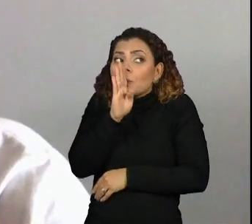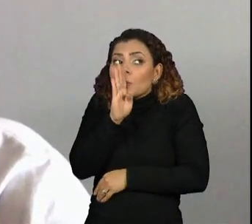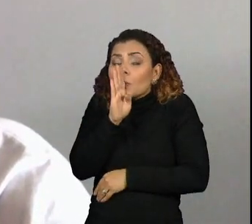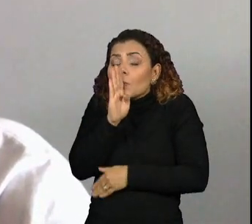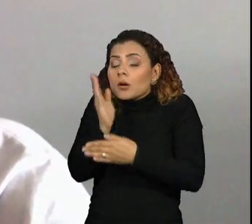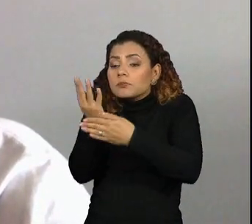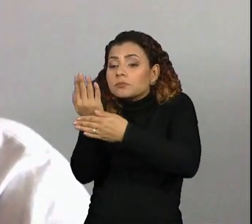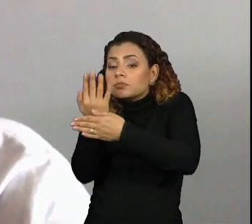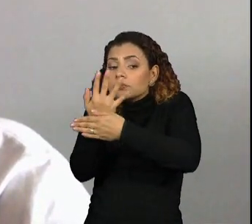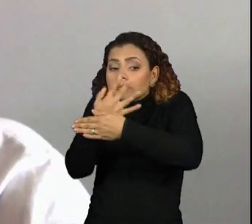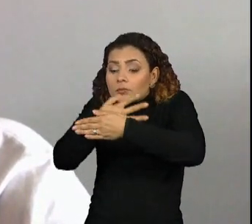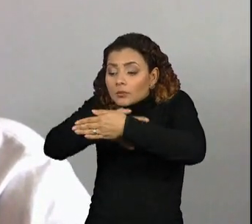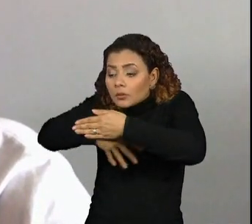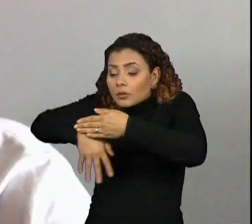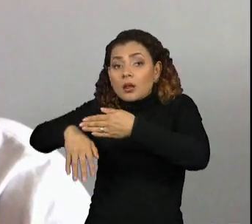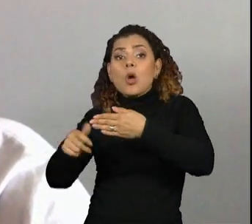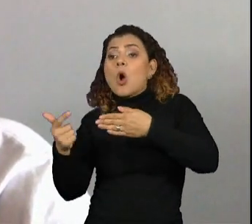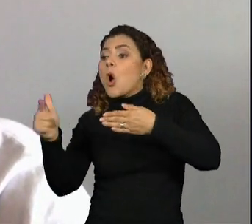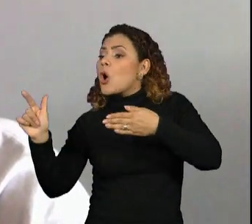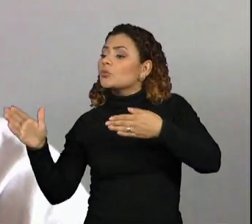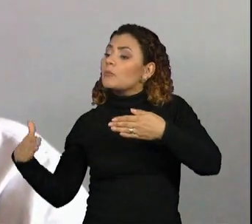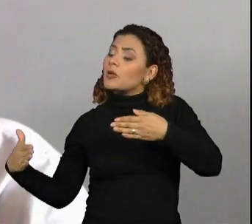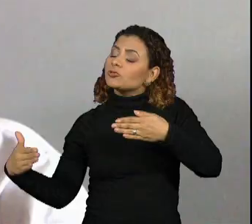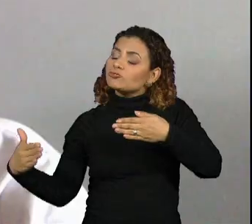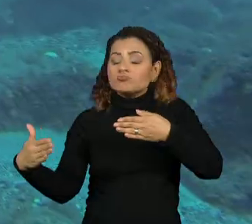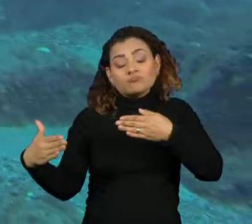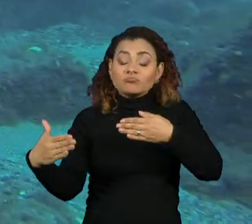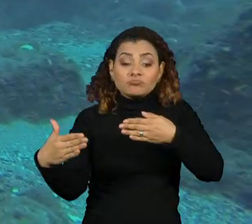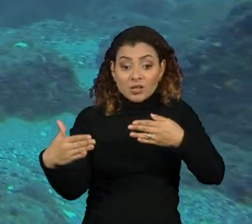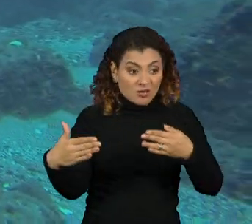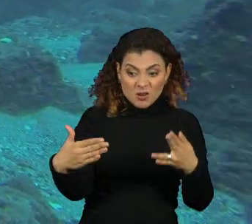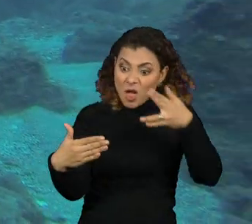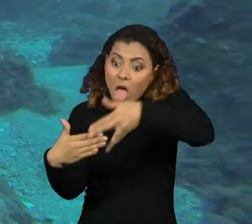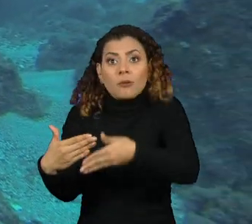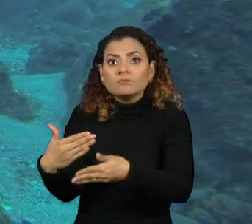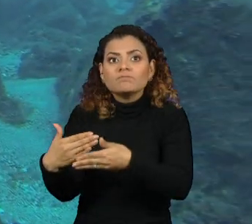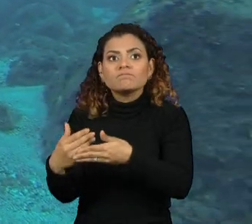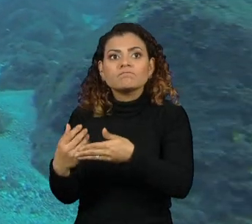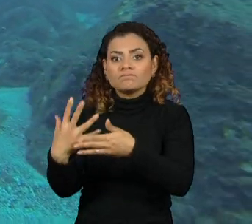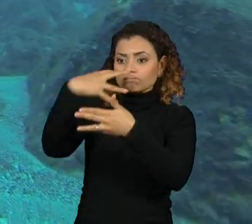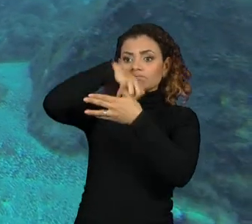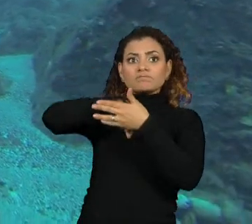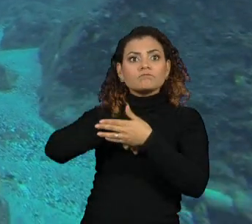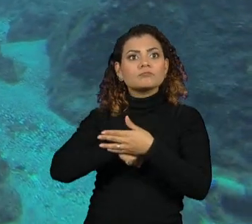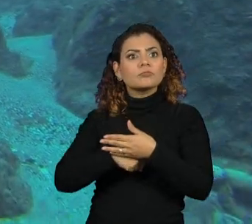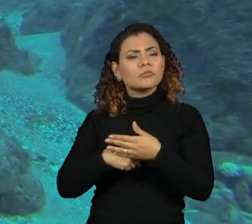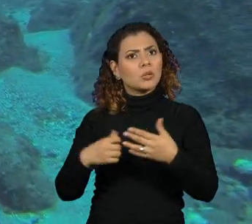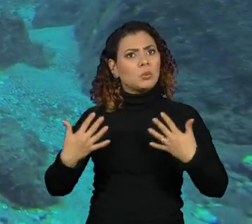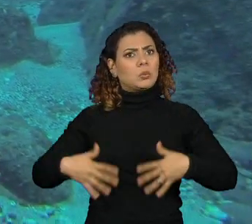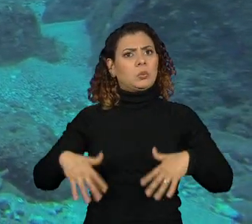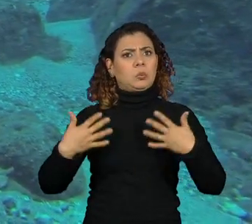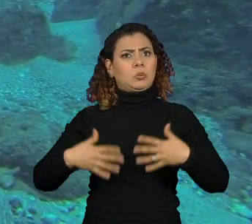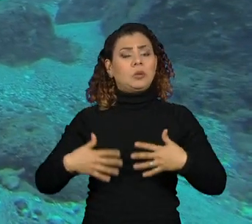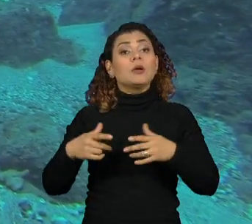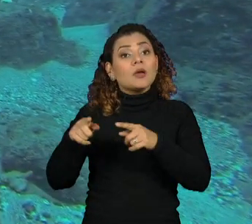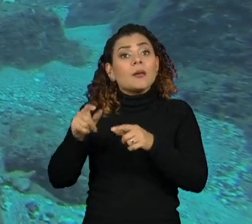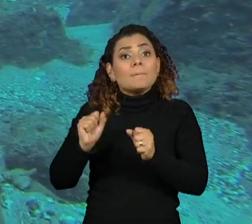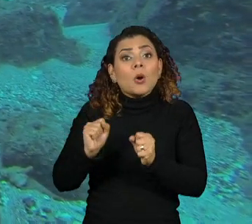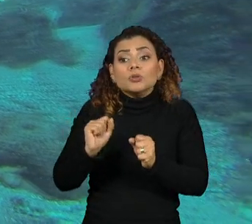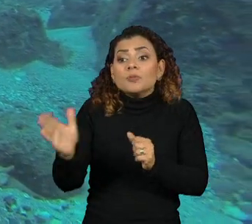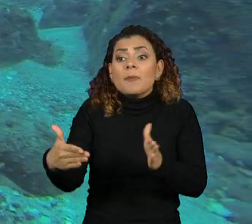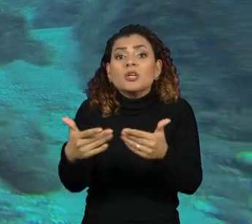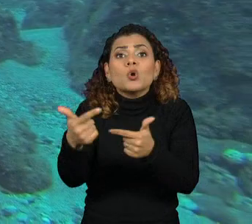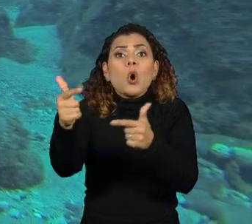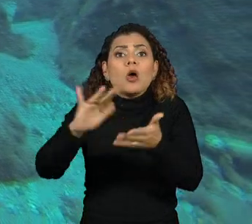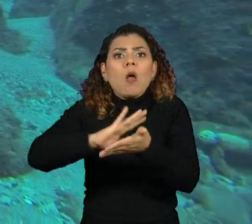peixe não reconhece ele como predador, como vai comer ele, e ele engole o peixe inteiro. Então ele pode extinguir algumas